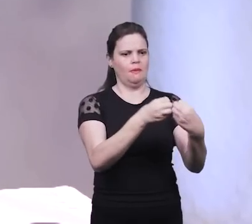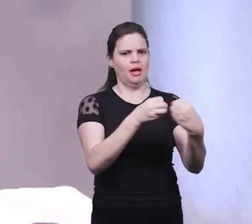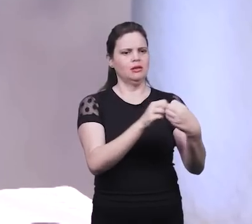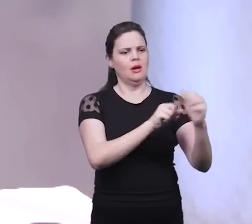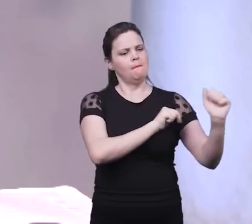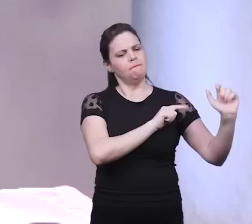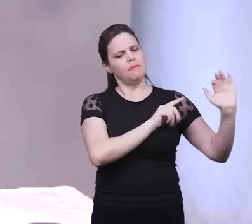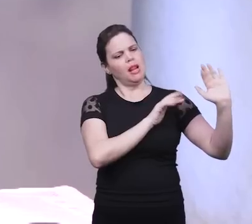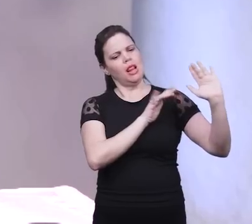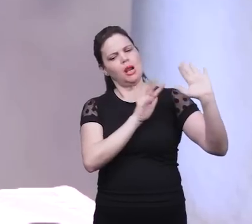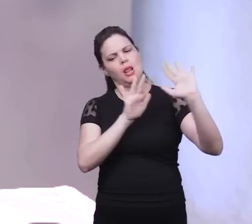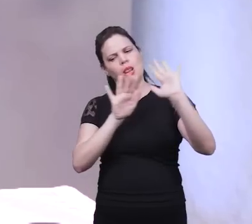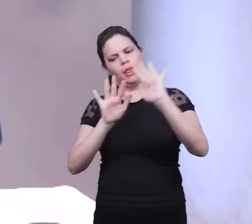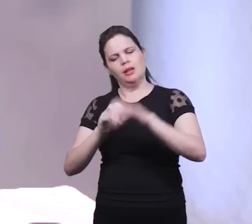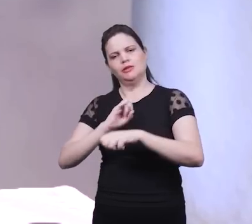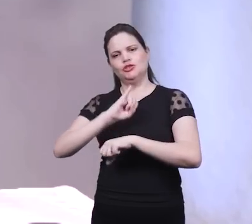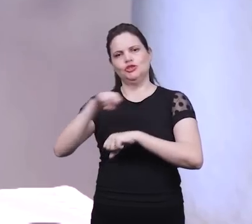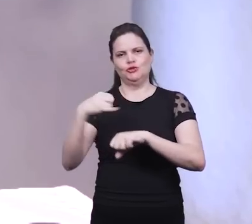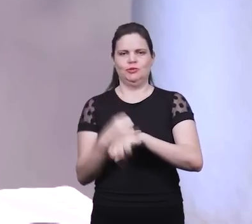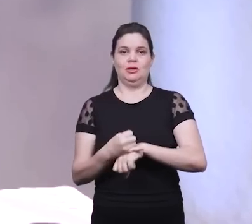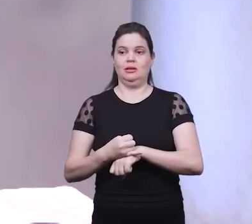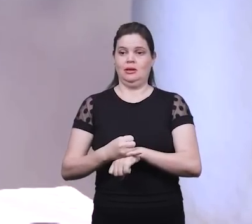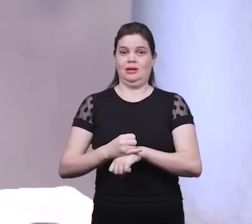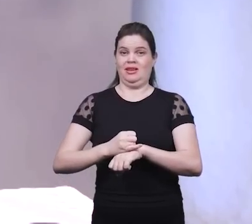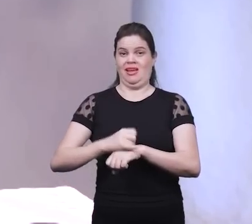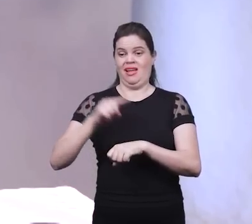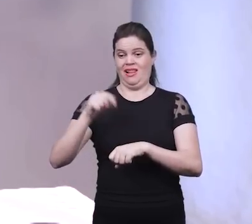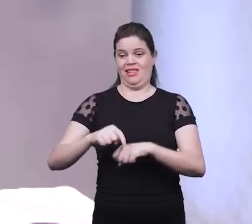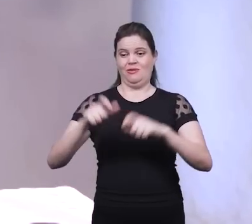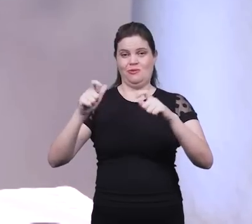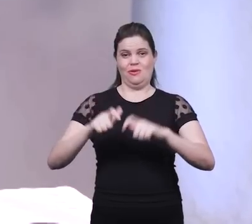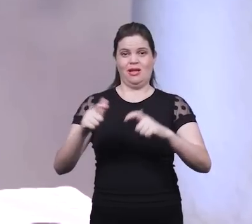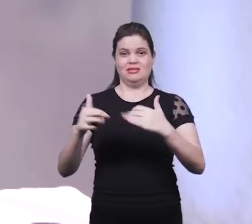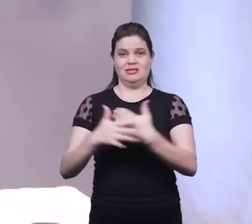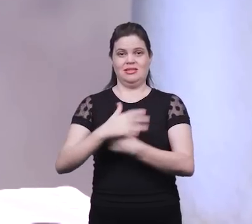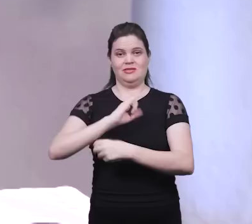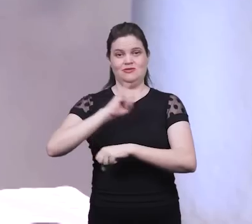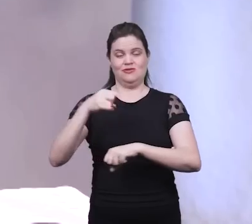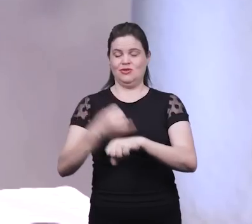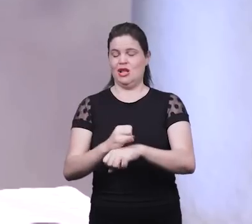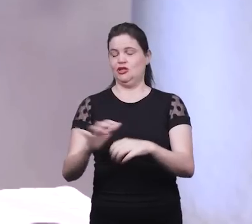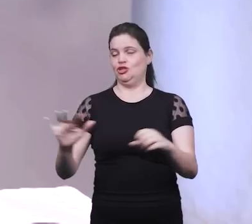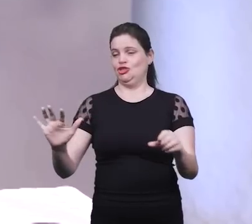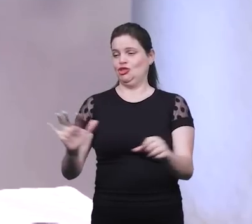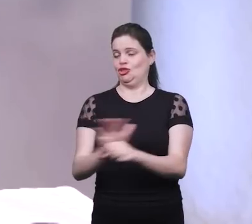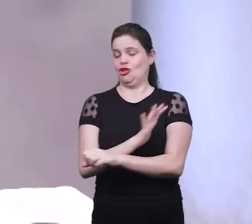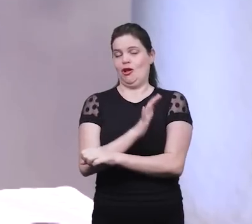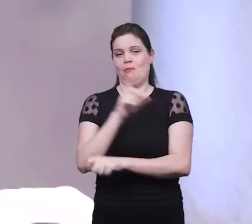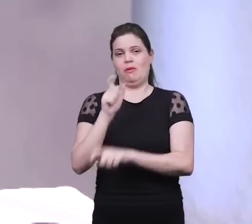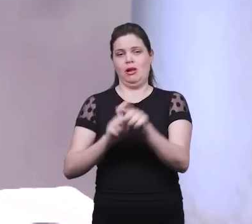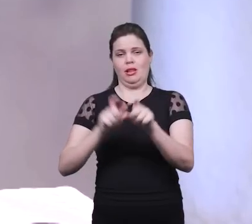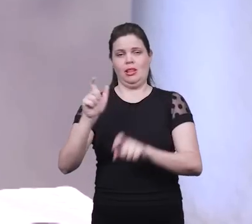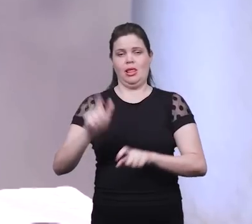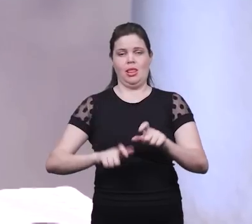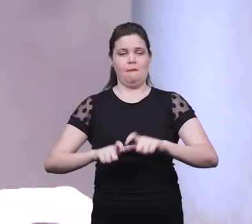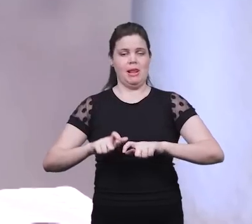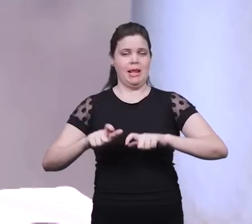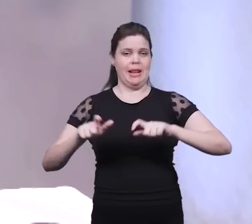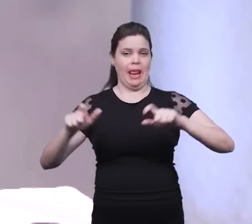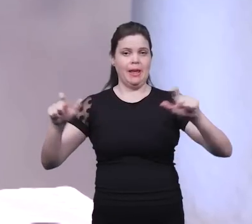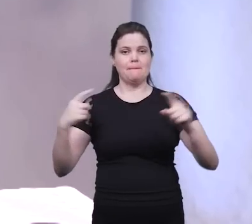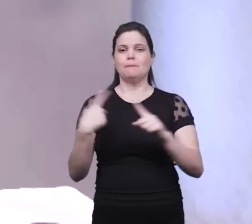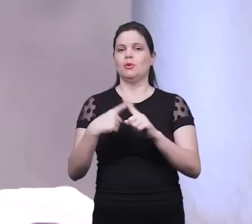naquele lugar, a cidade enchia de pessoas para poder receber uma cura, uma bênção naquela cidade. Agora, uma coisa interessante